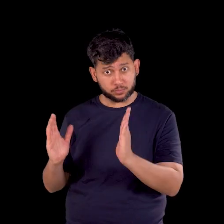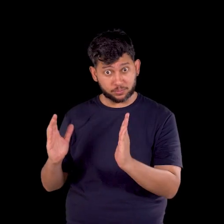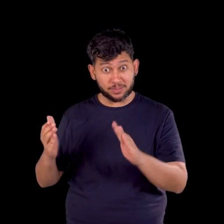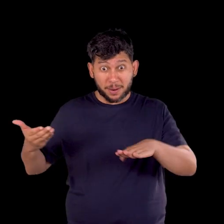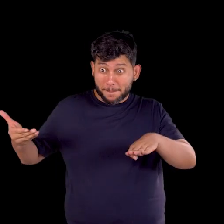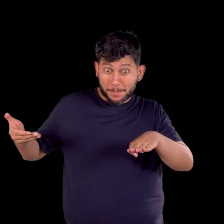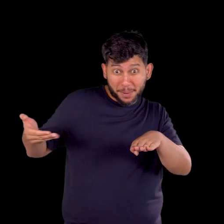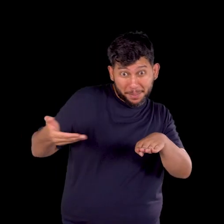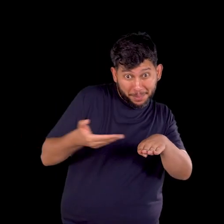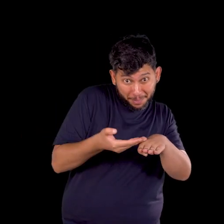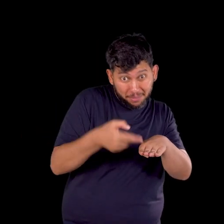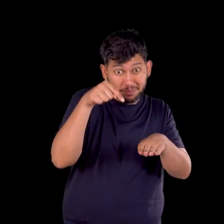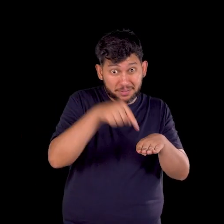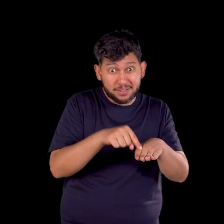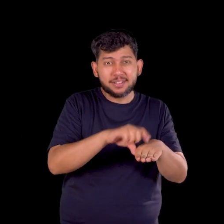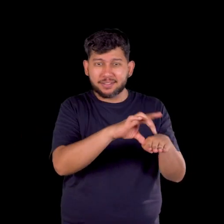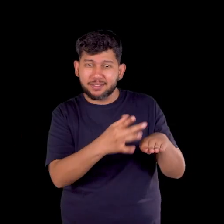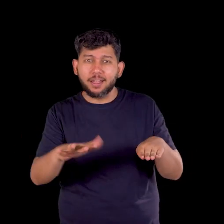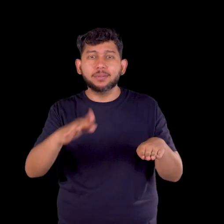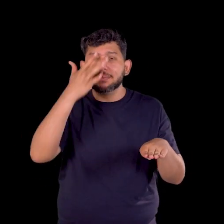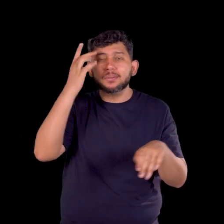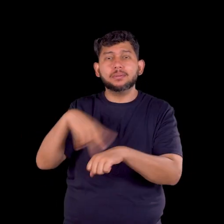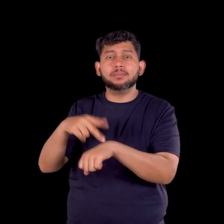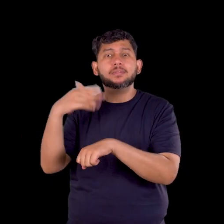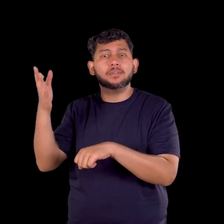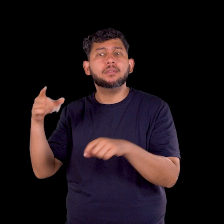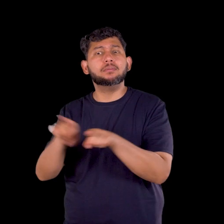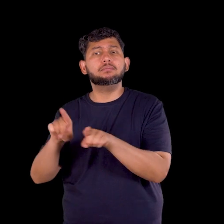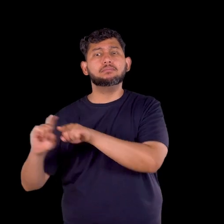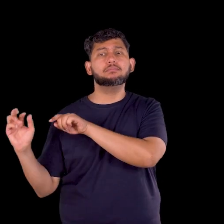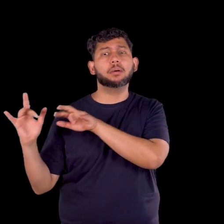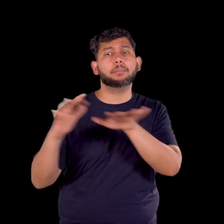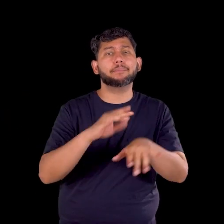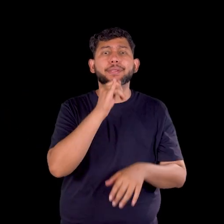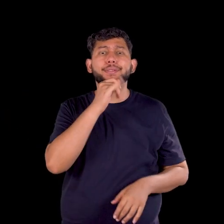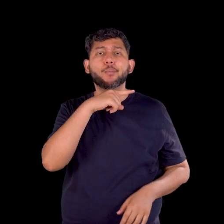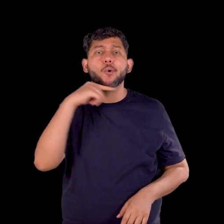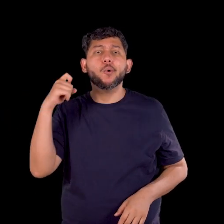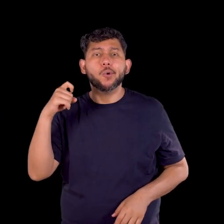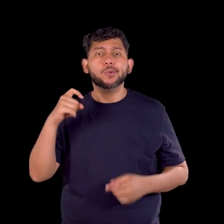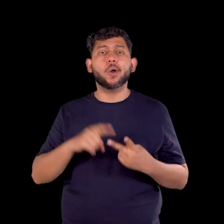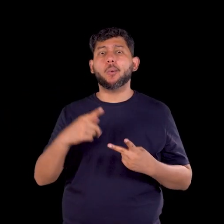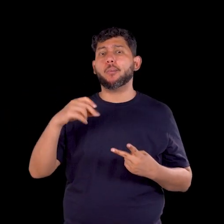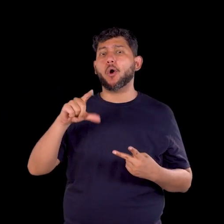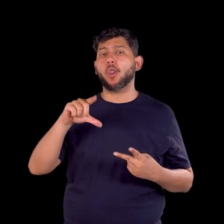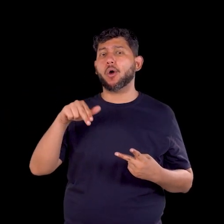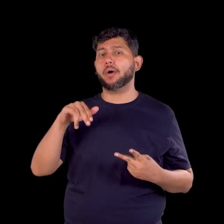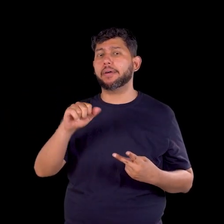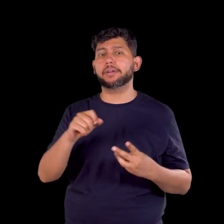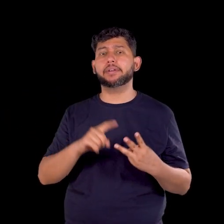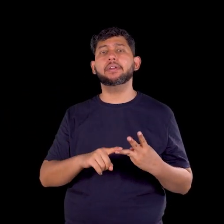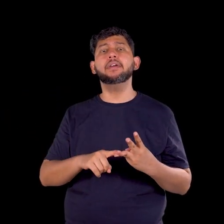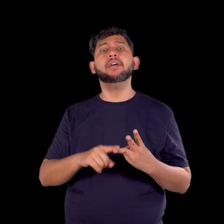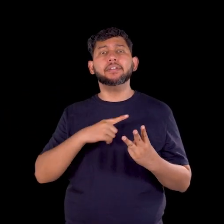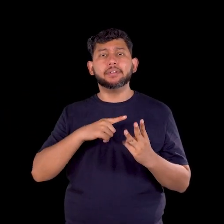de Santos passou a receber pessoas também de outras nacionalidades, como russos, poloneses, sírios, libaneses